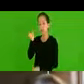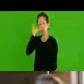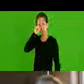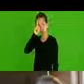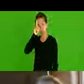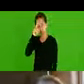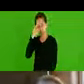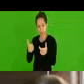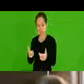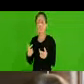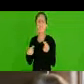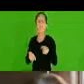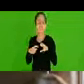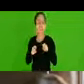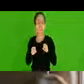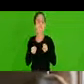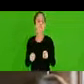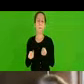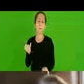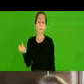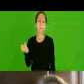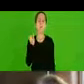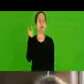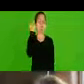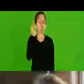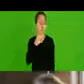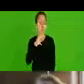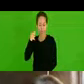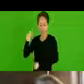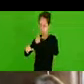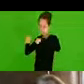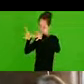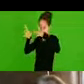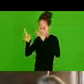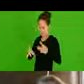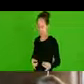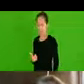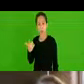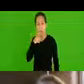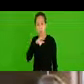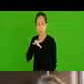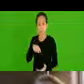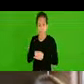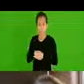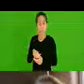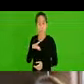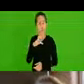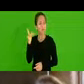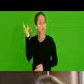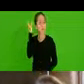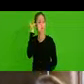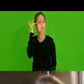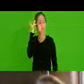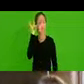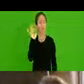exposto com um esforço analítico importante para dar qualidade a esses instrumentos de pesquisa. Não basta falar que só usou.